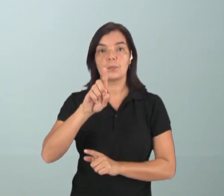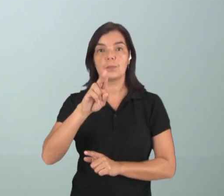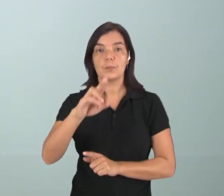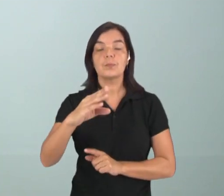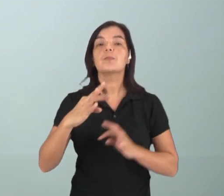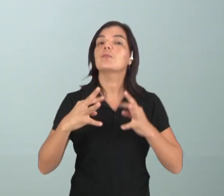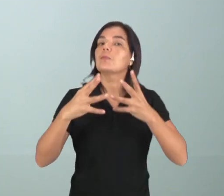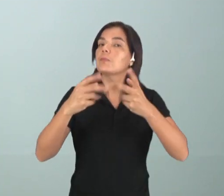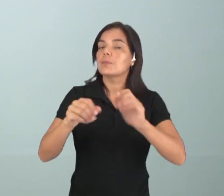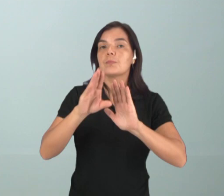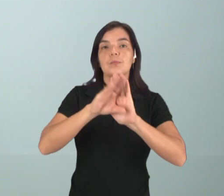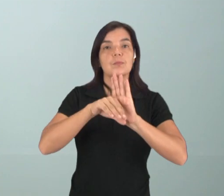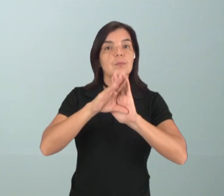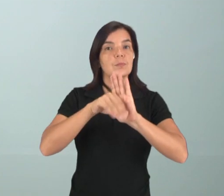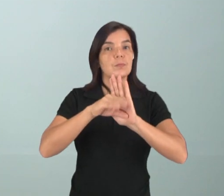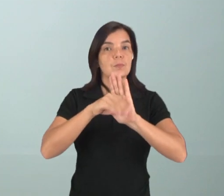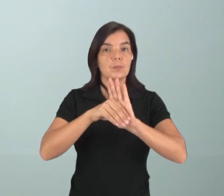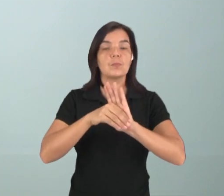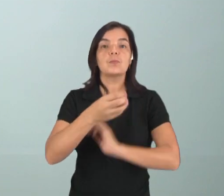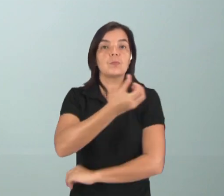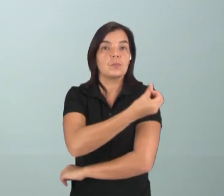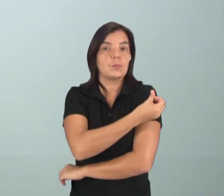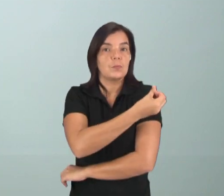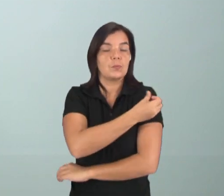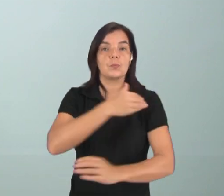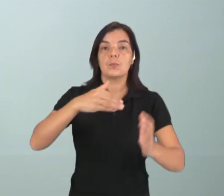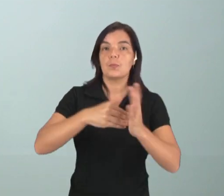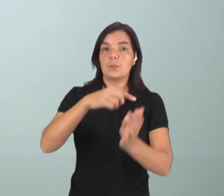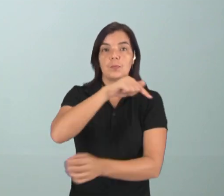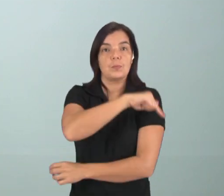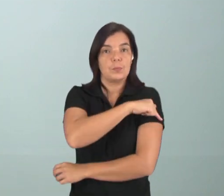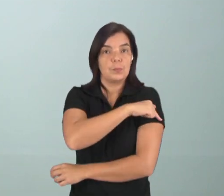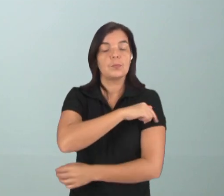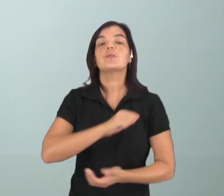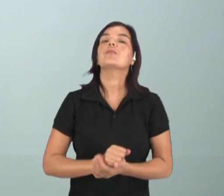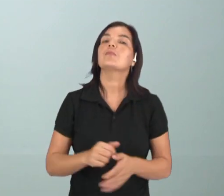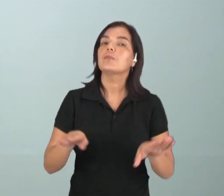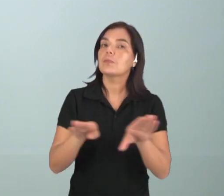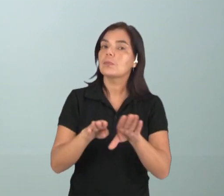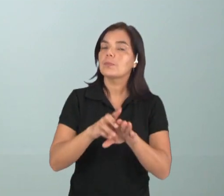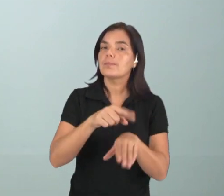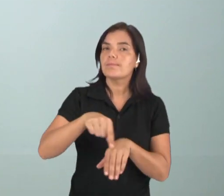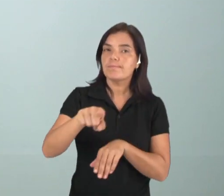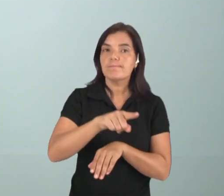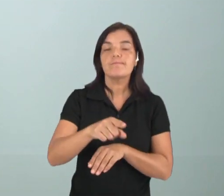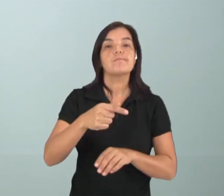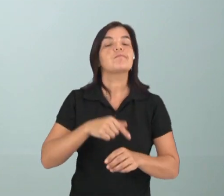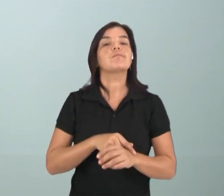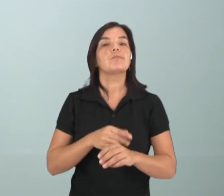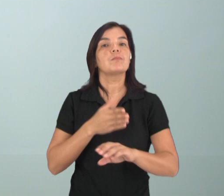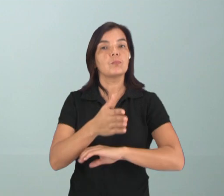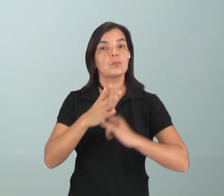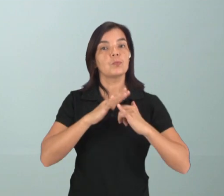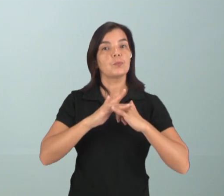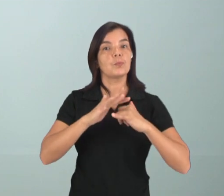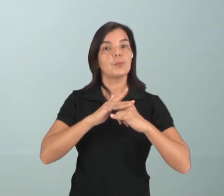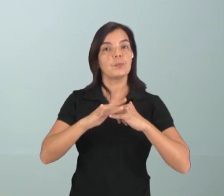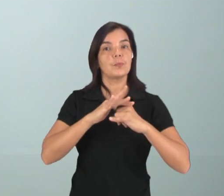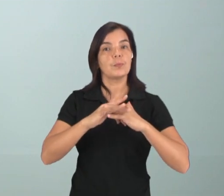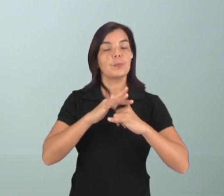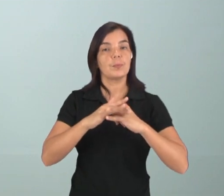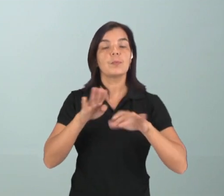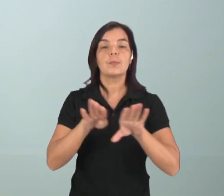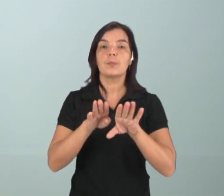tem acesso a todo o conteúdo do 6º ano ao 7º. Também você pode estar acessando a plataforma do YouTube,